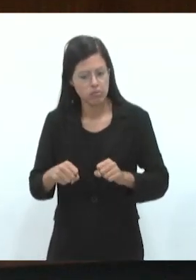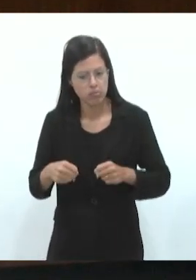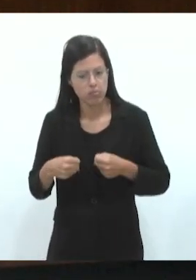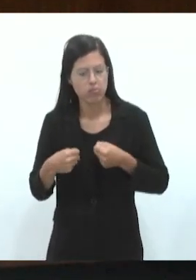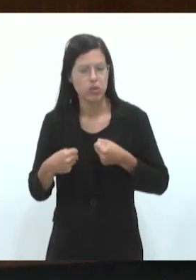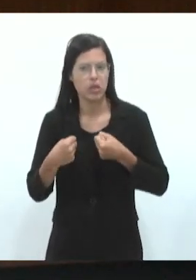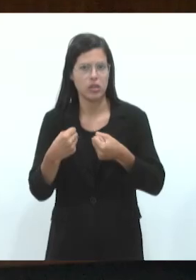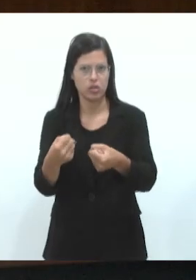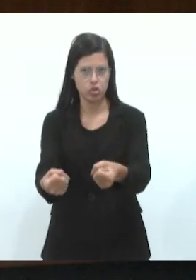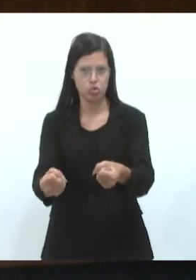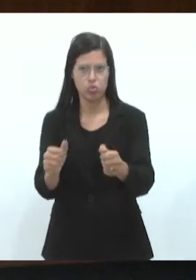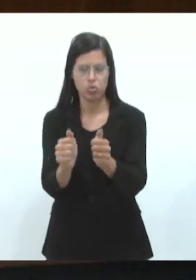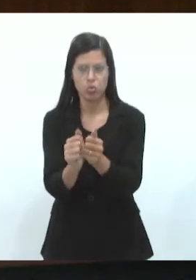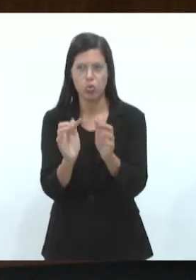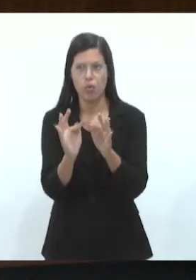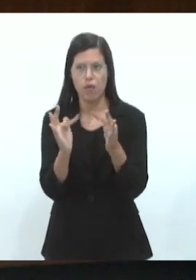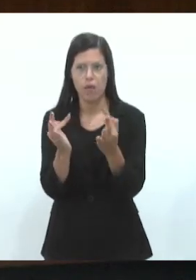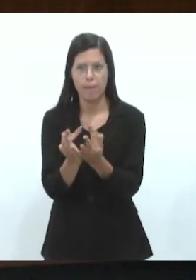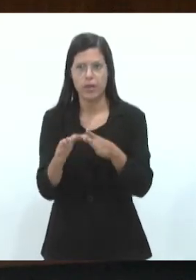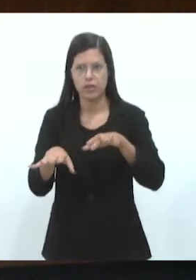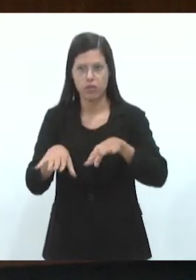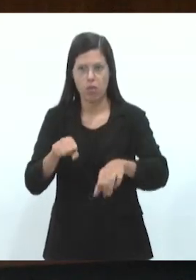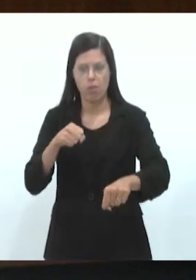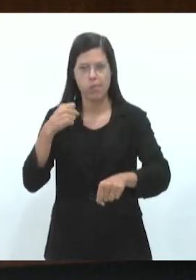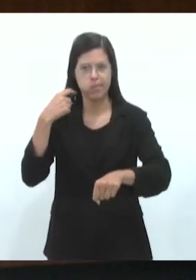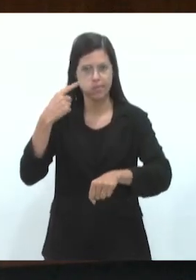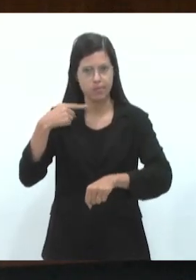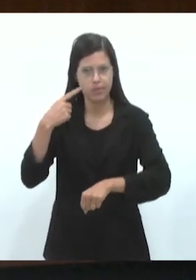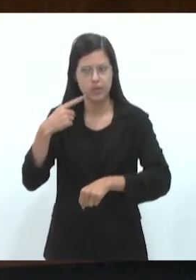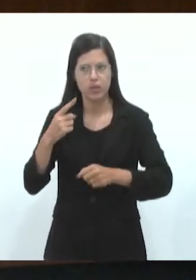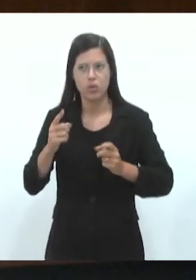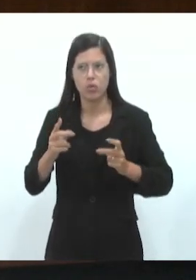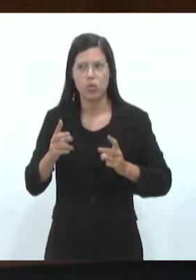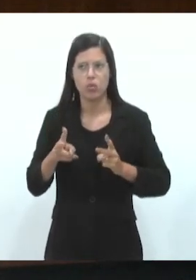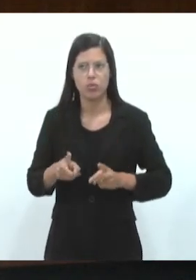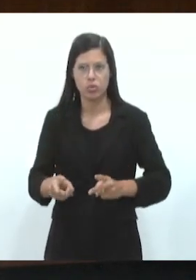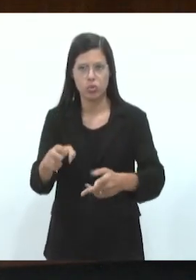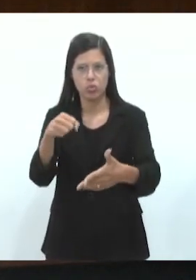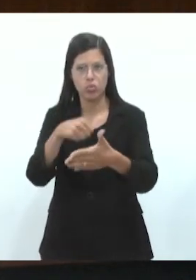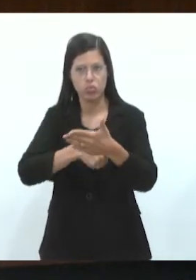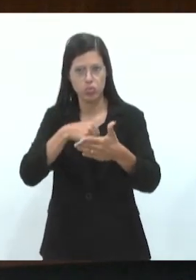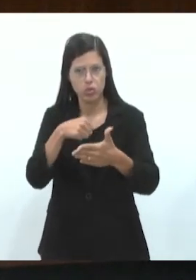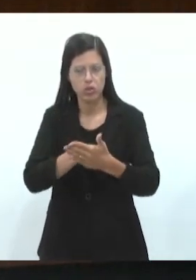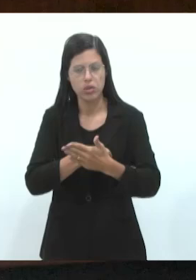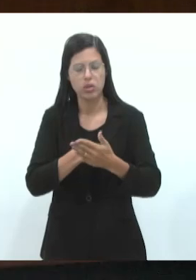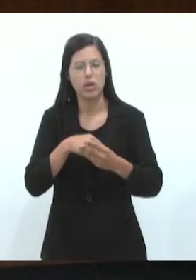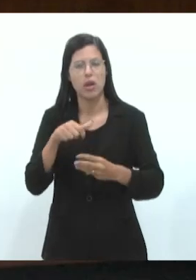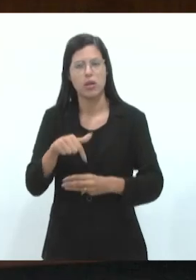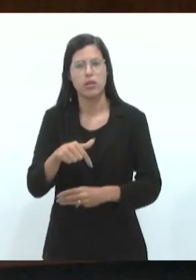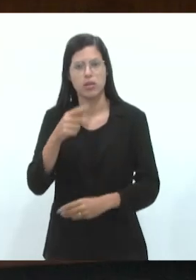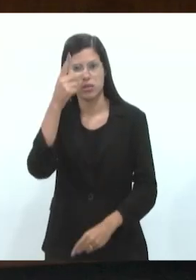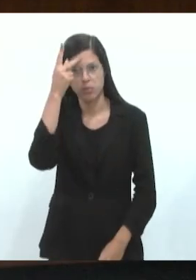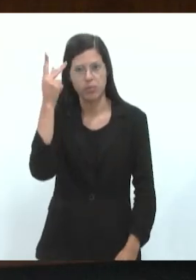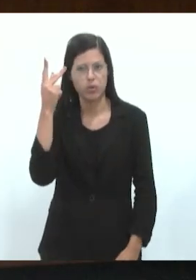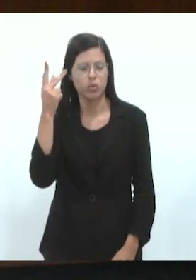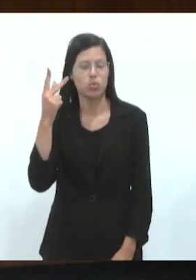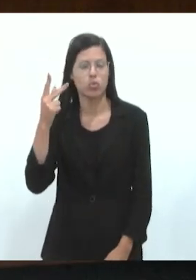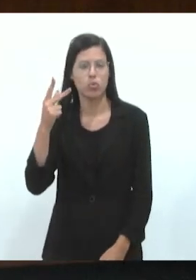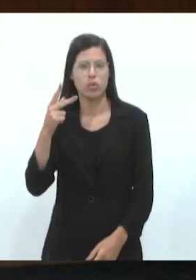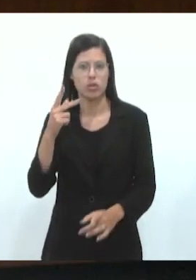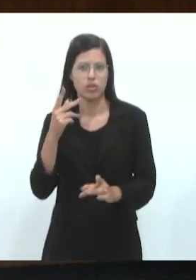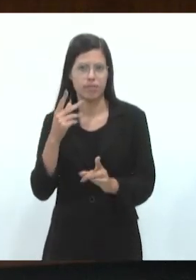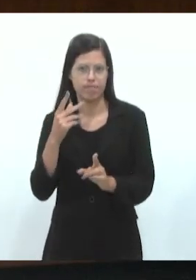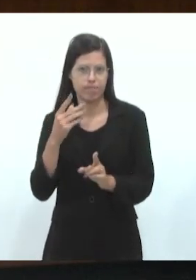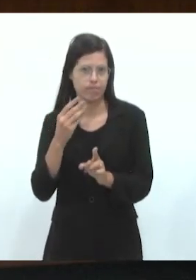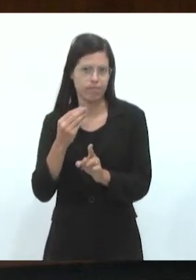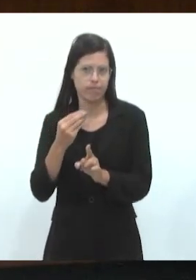família, se formou advogada, continua a luta a favor dos oprimidos e hoje